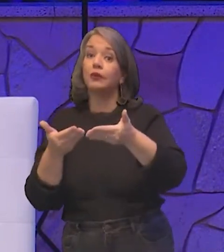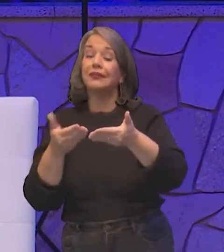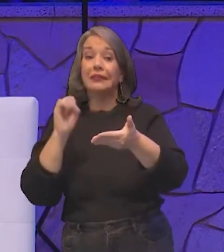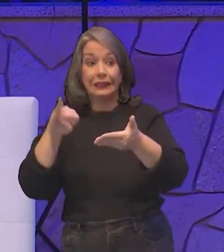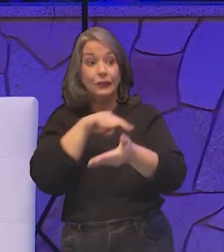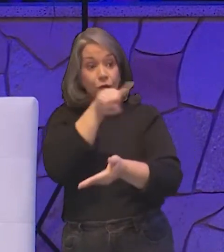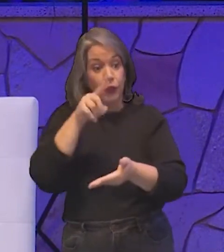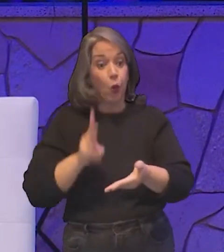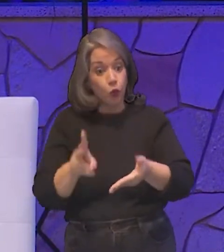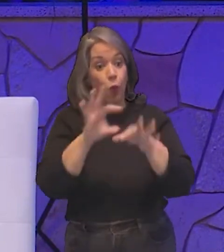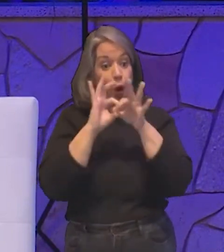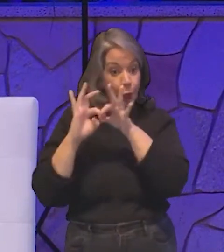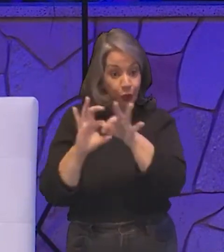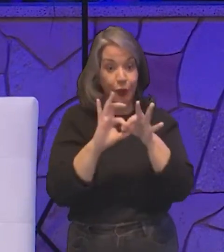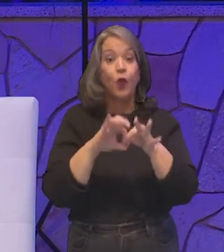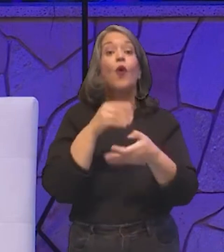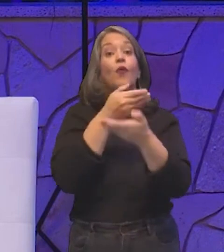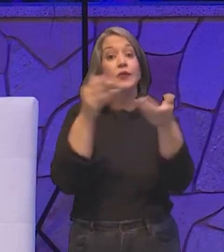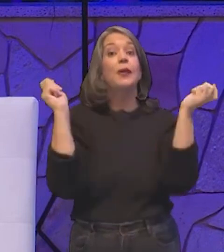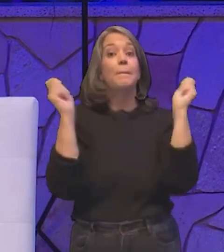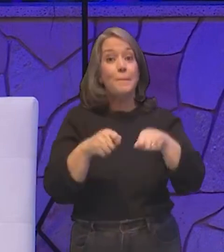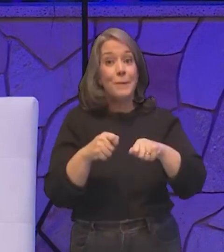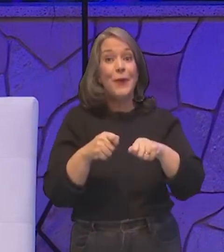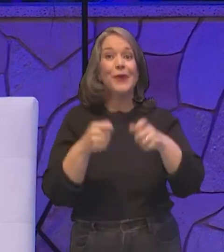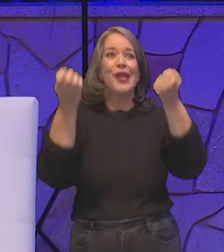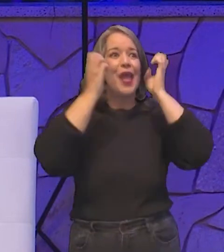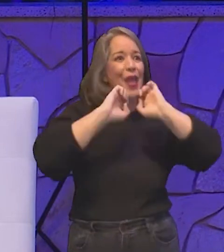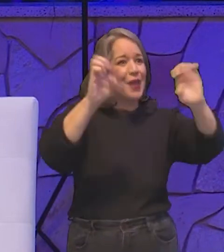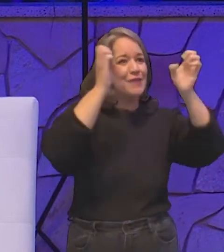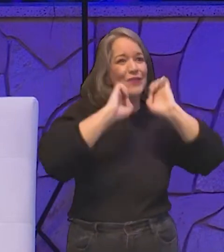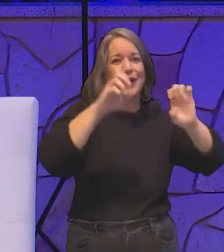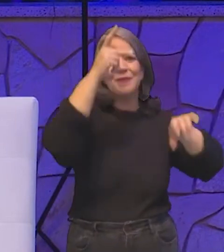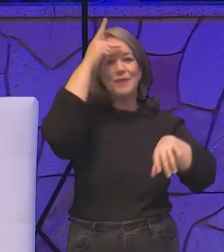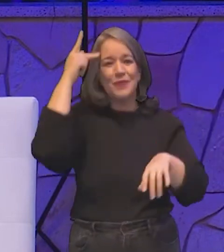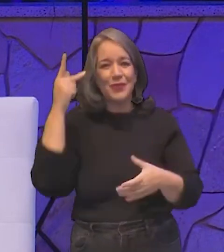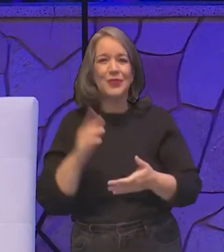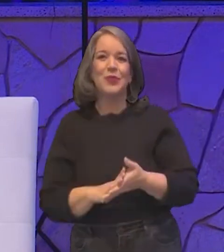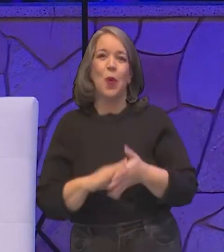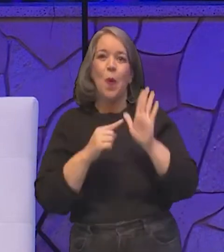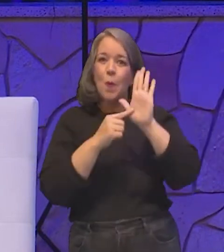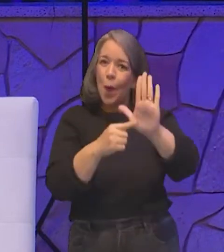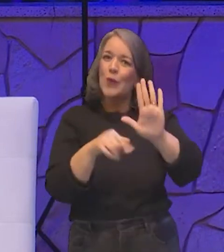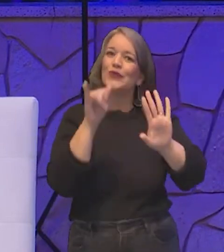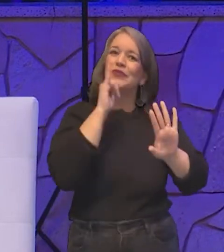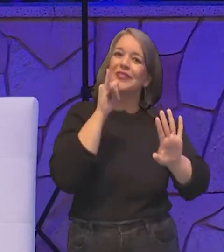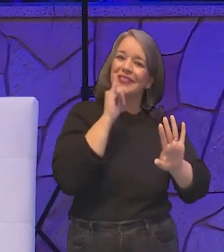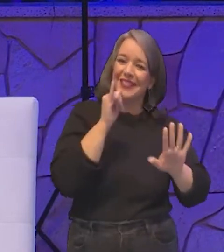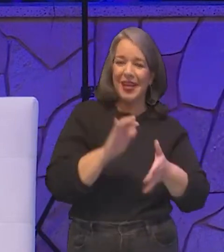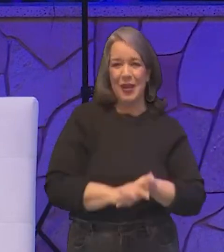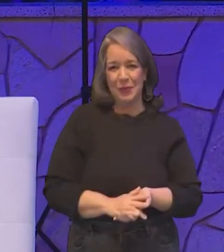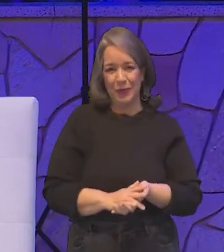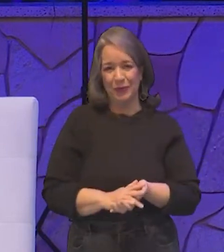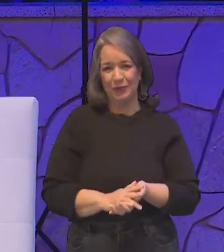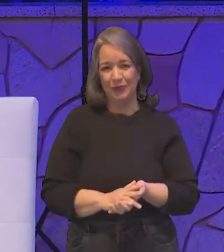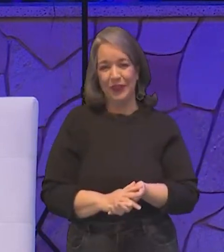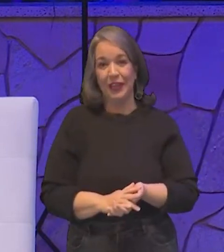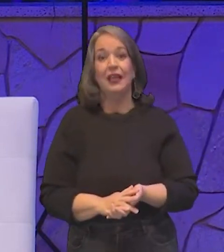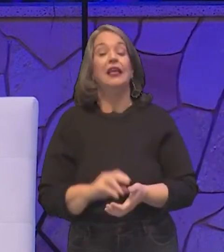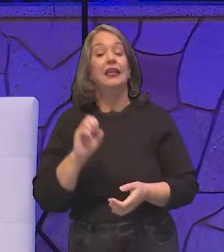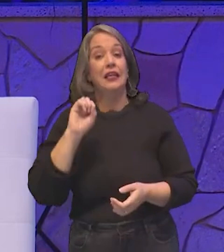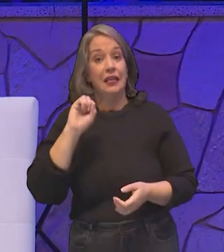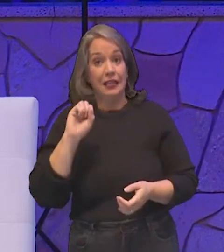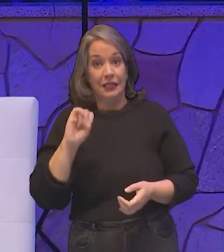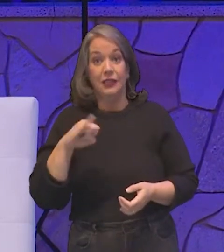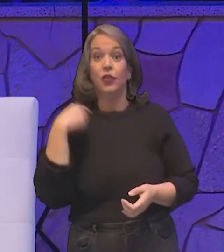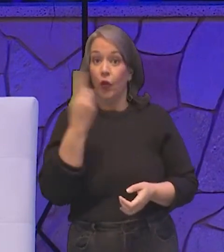E eu tenho certeza que uma igreja viva, para um Deus vivo como a nossa, também deve estar unânime para sustentar a obra